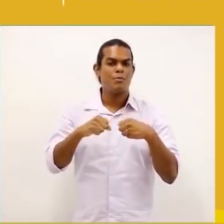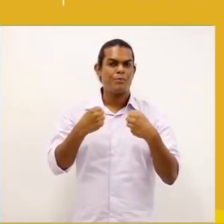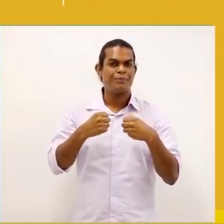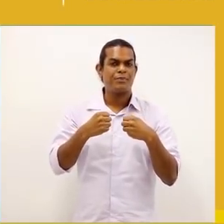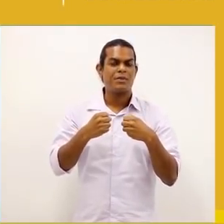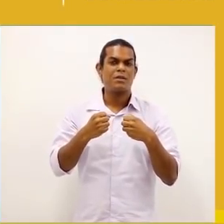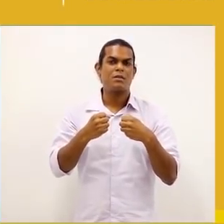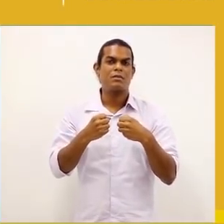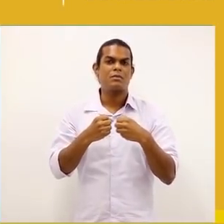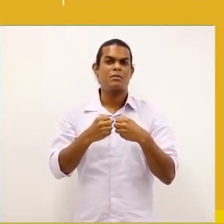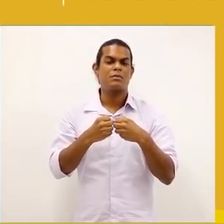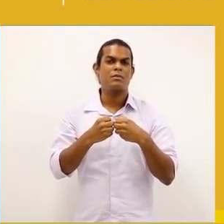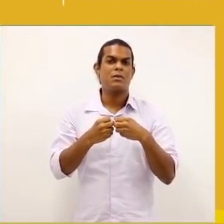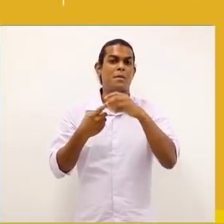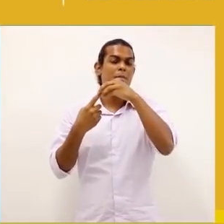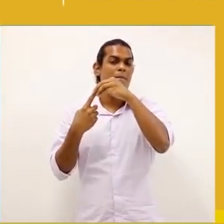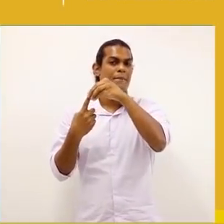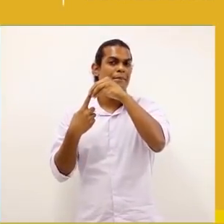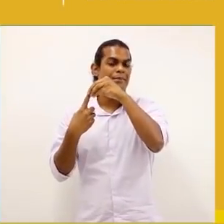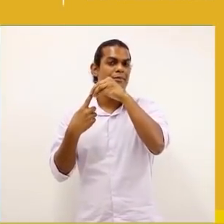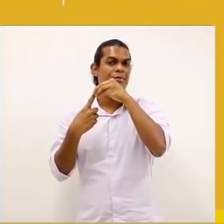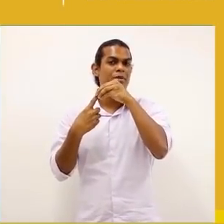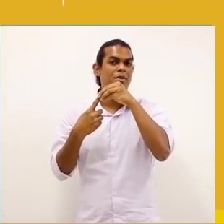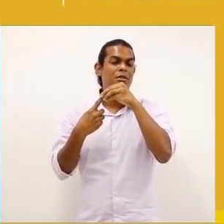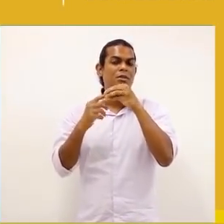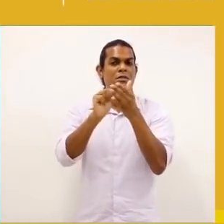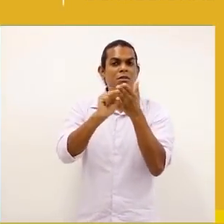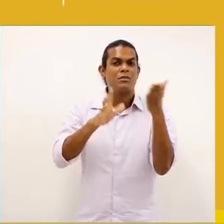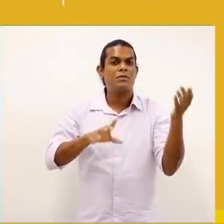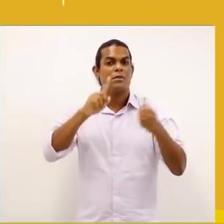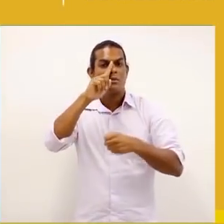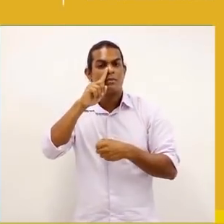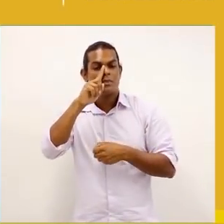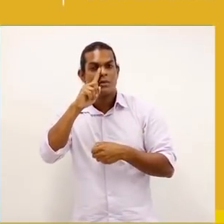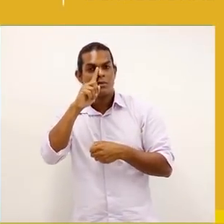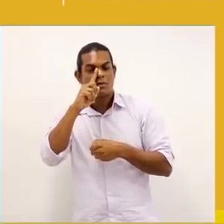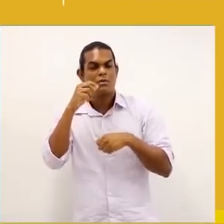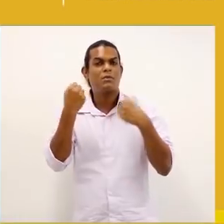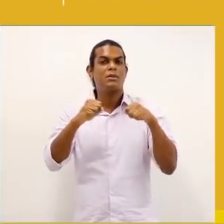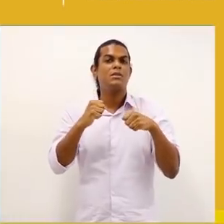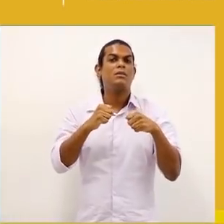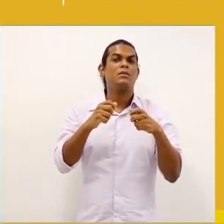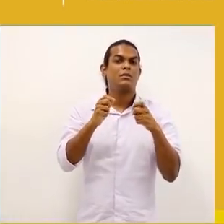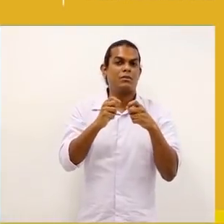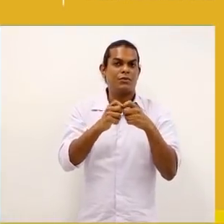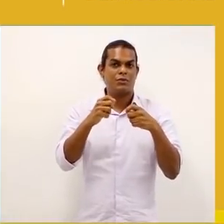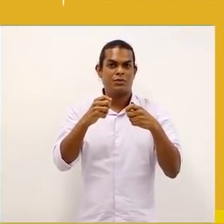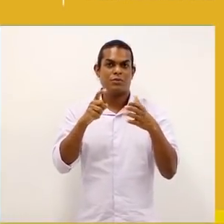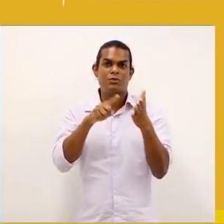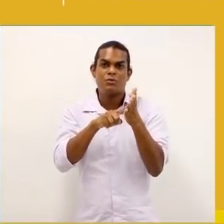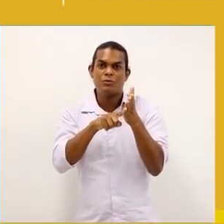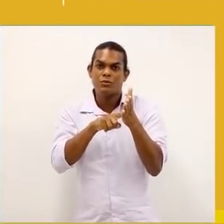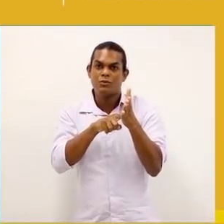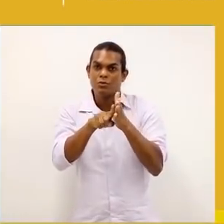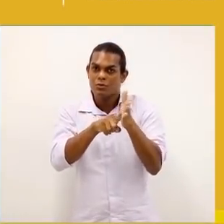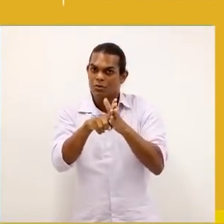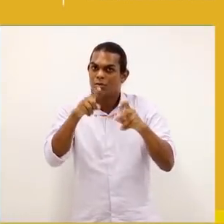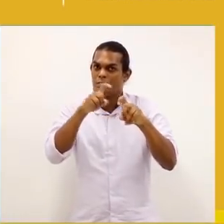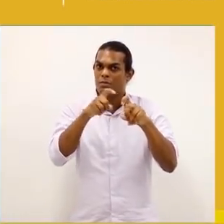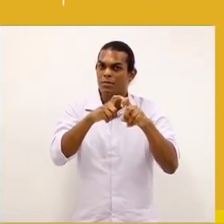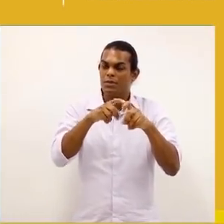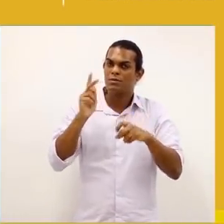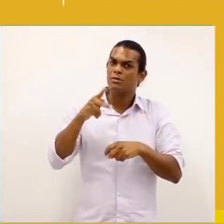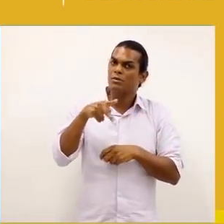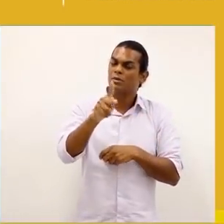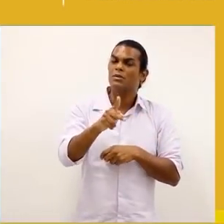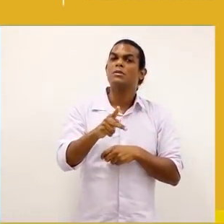insalubres, atividades perigosas, precisam fazer com que os seus trabalhadores passem pelo exame periódico para testar a insalubridade, para testar